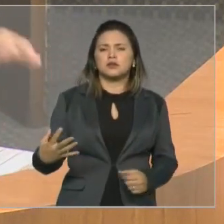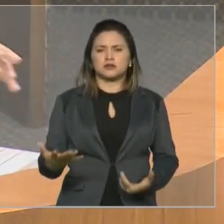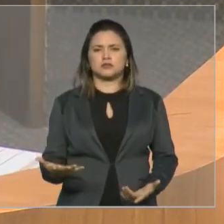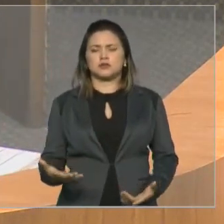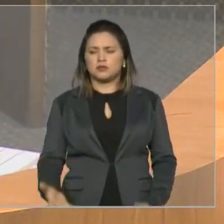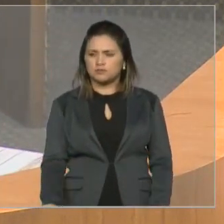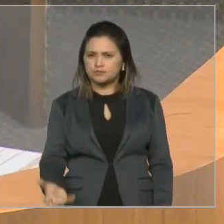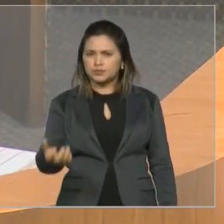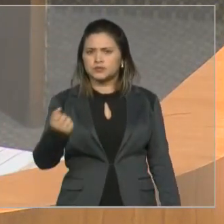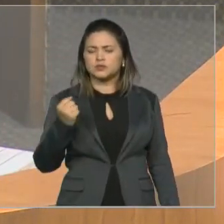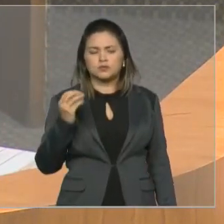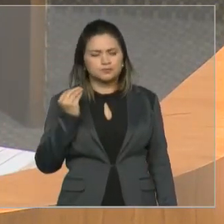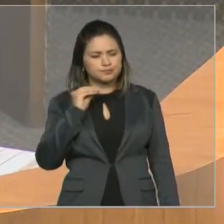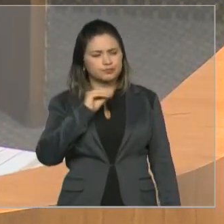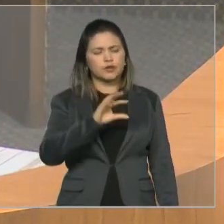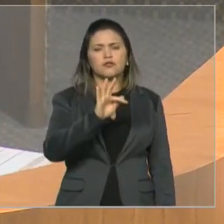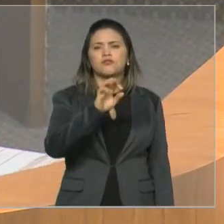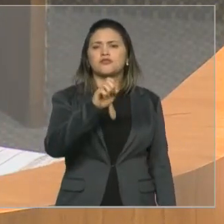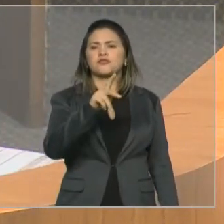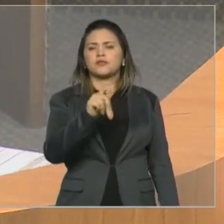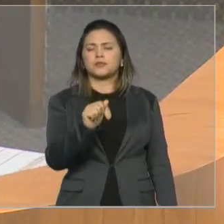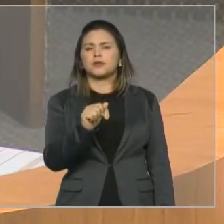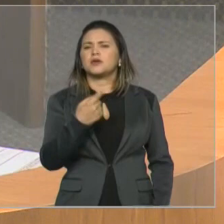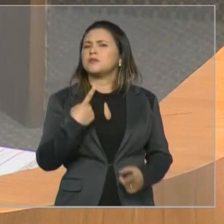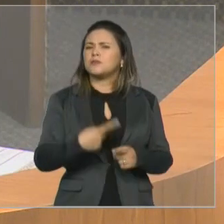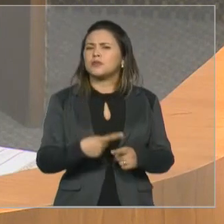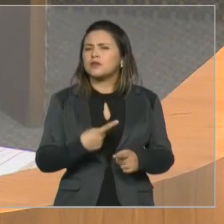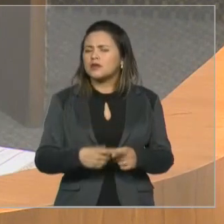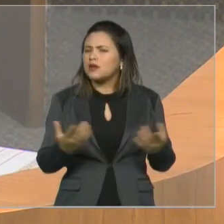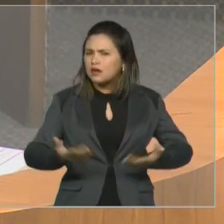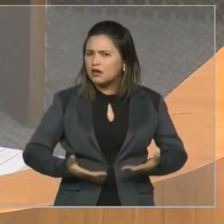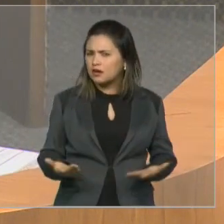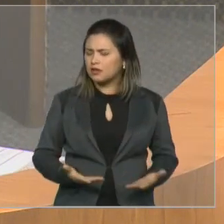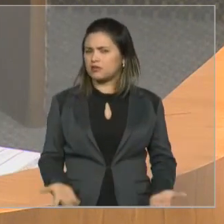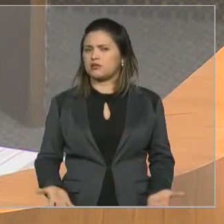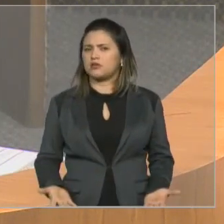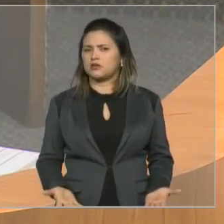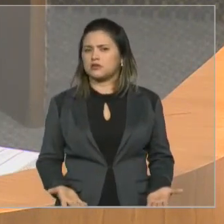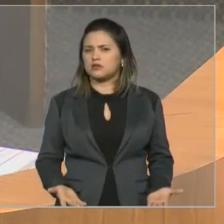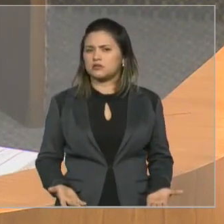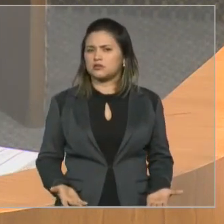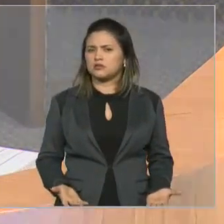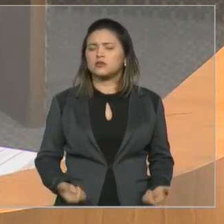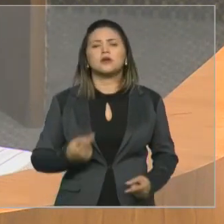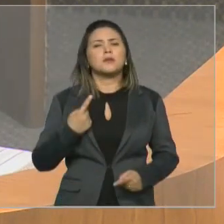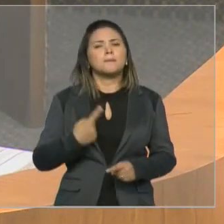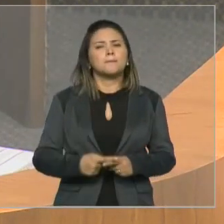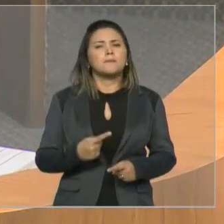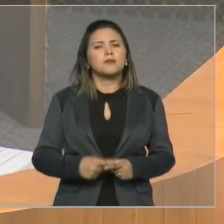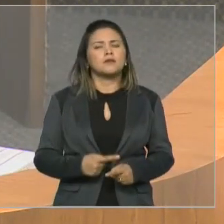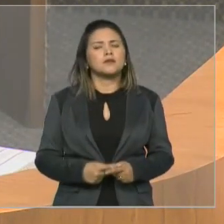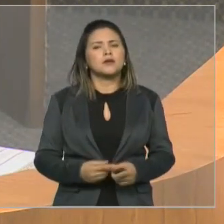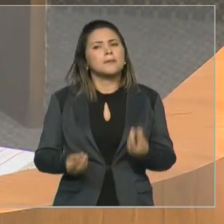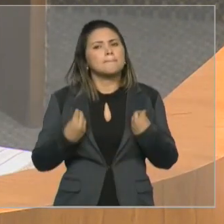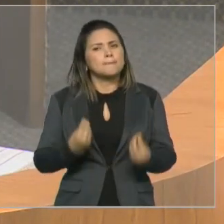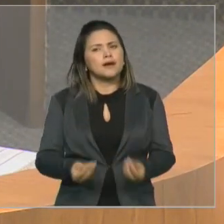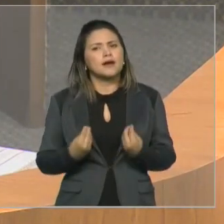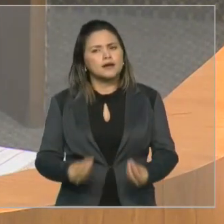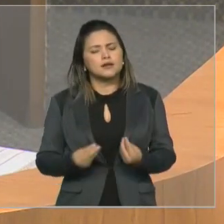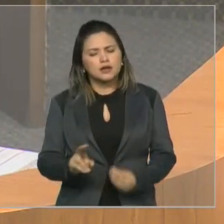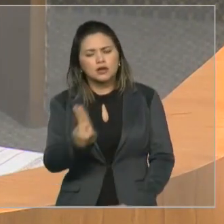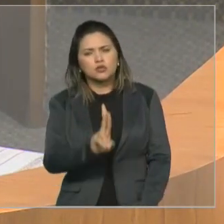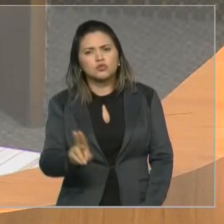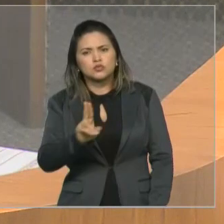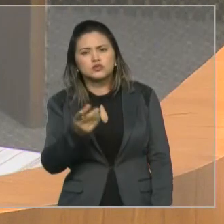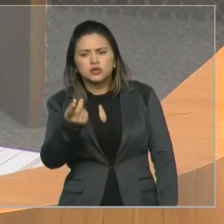Tesouro e fazer essa recomposição. Por que não foi feito isso antes? Por que mexer no dinheiro dos aposentados? Por que mexer